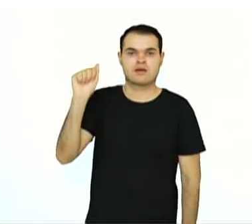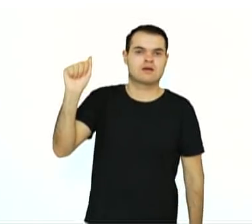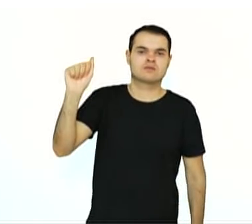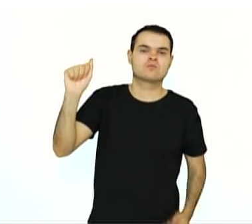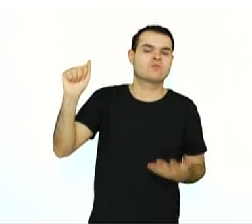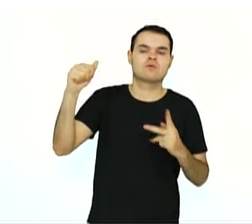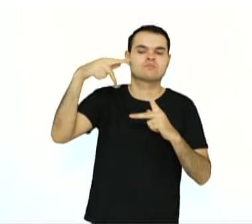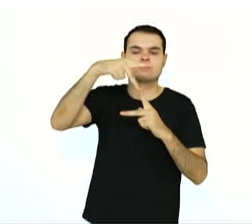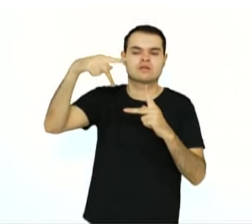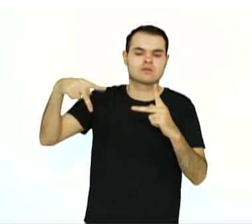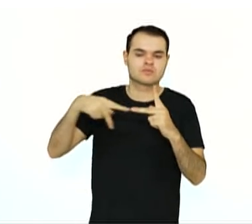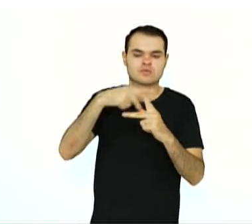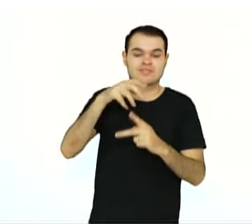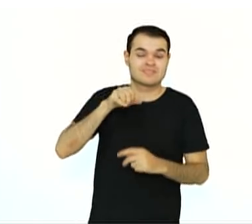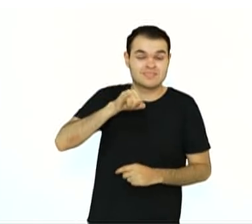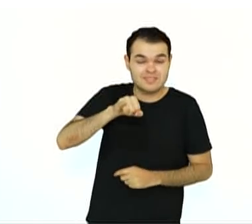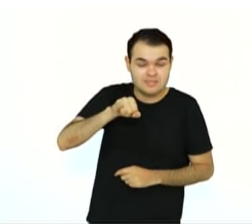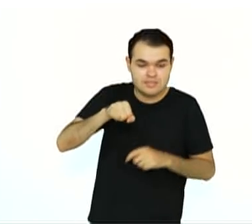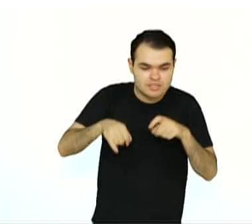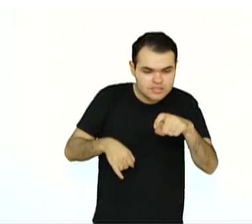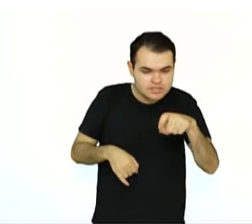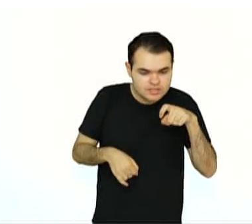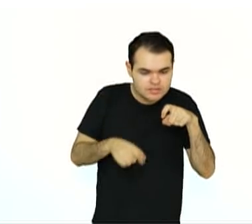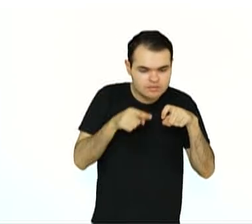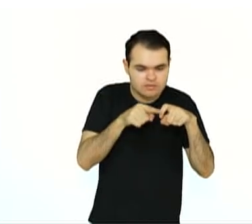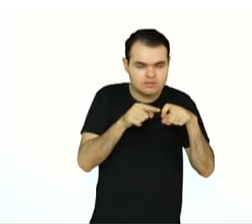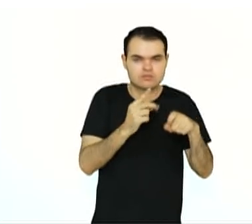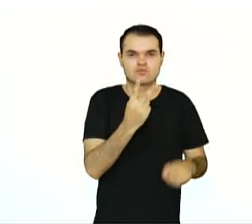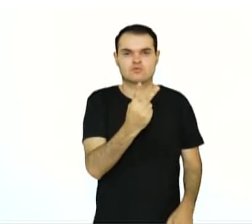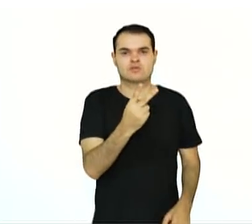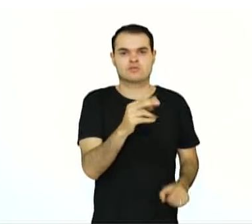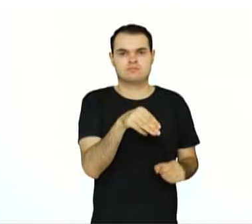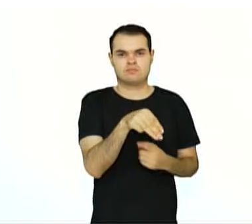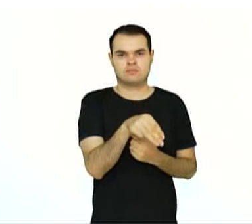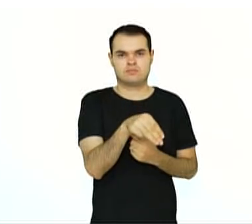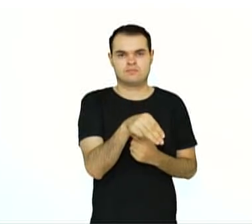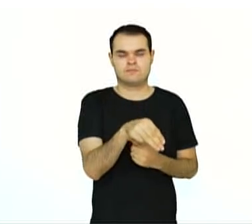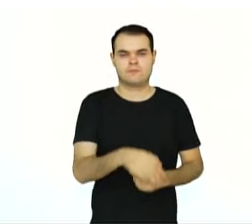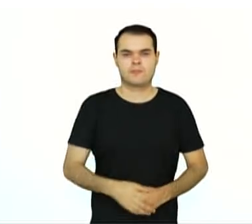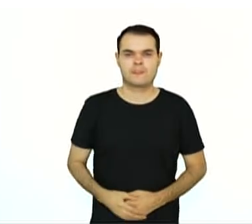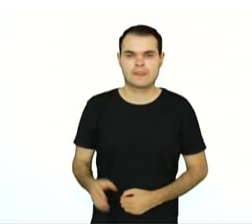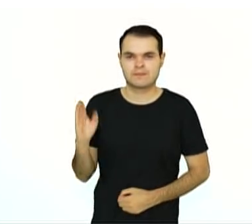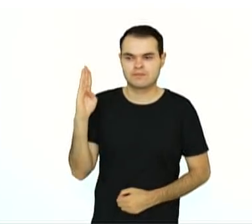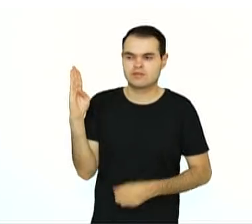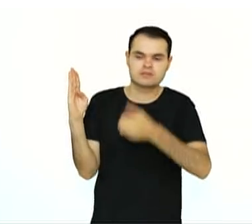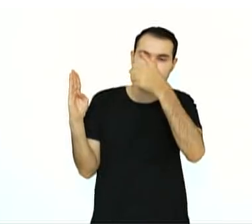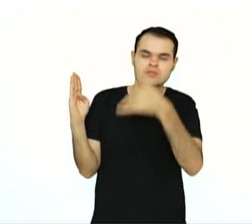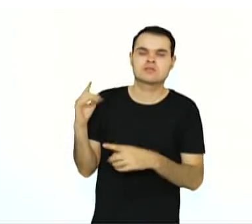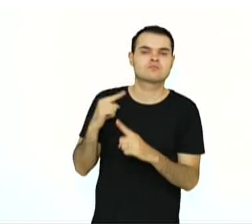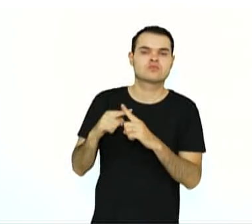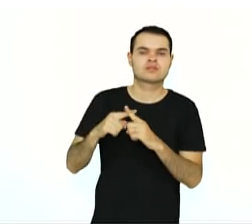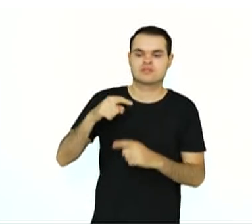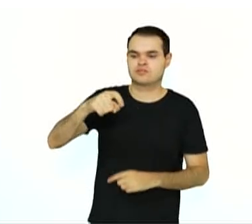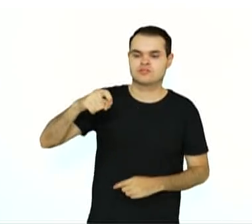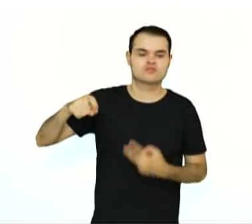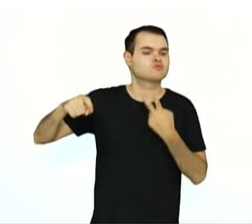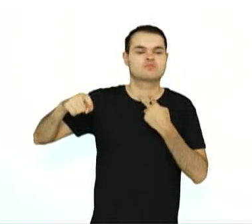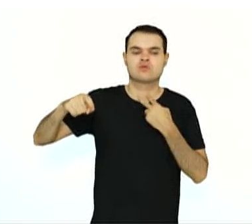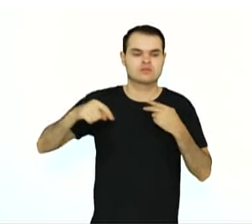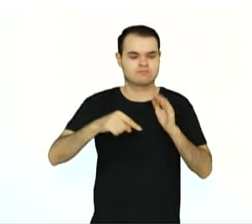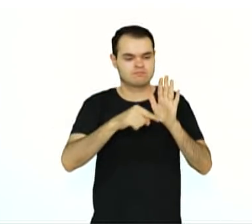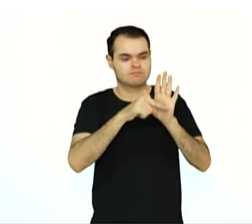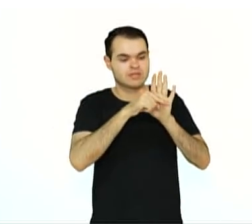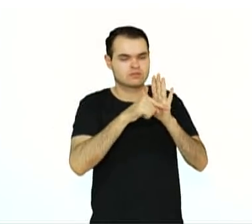o perímetro desse retângulo se x mede 2 metros? Letra B. Explique por que x não pode valer menos